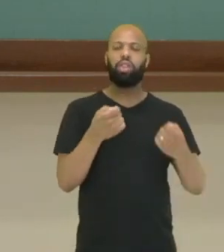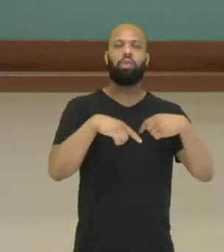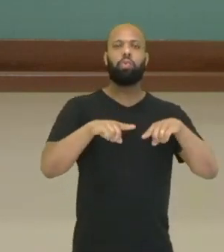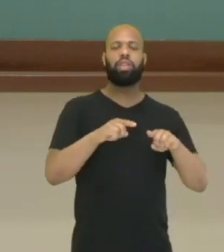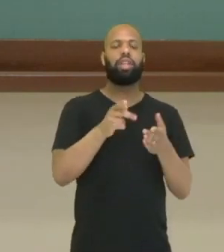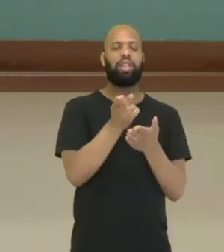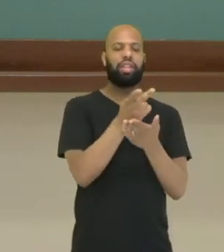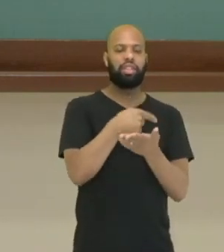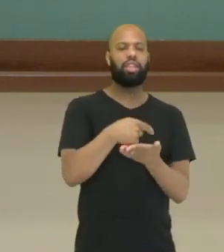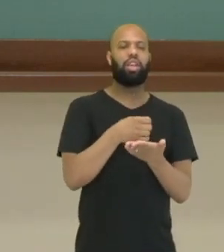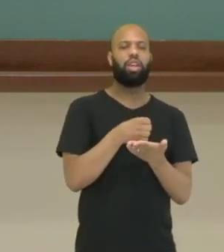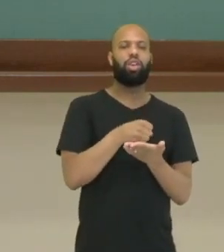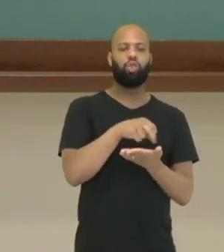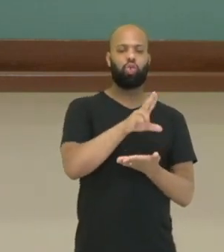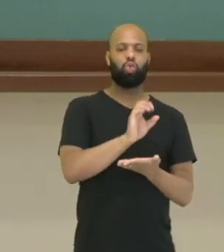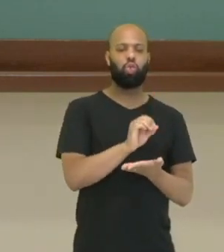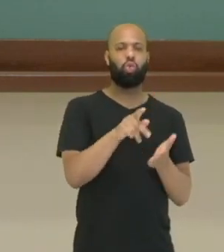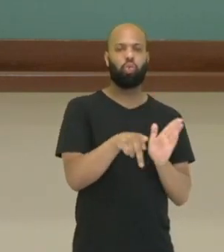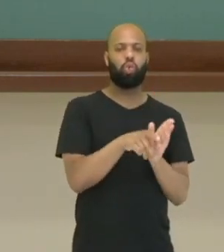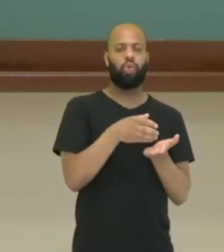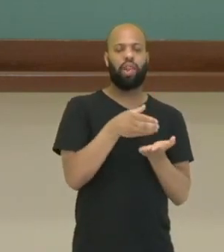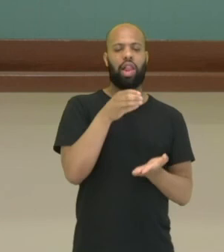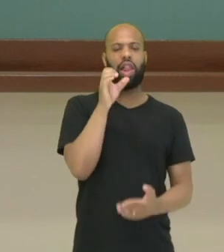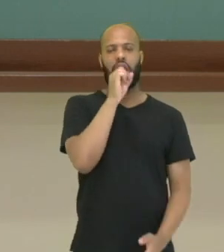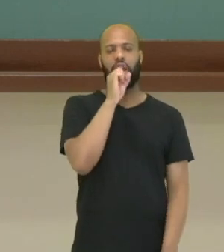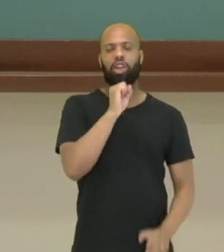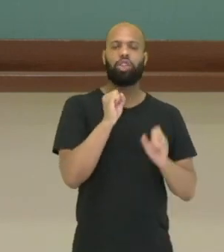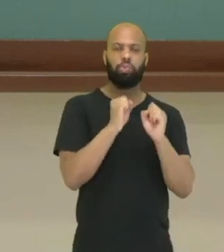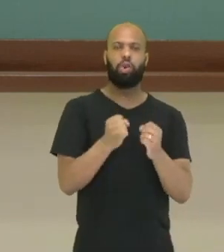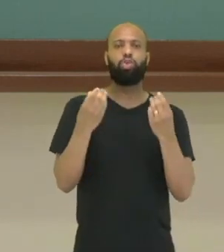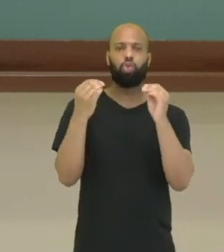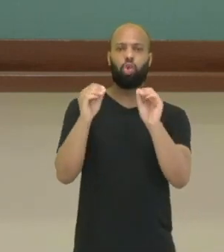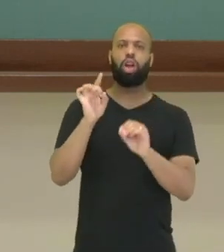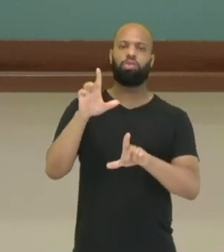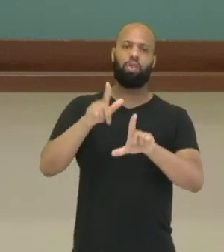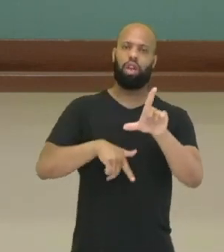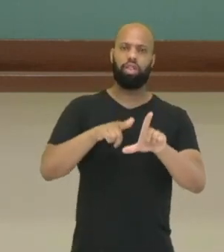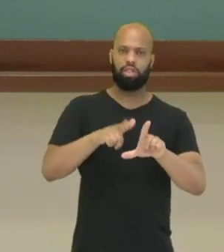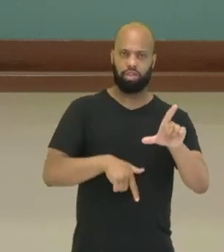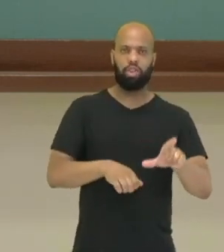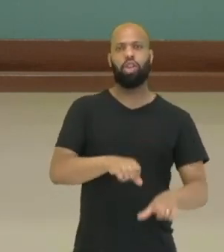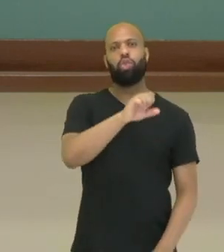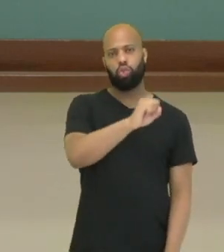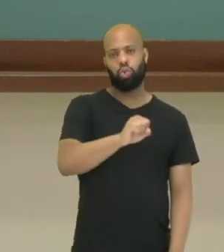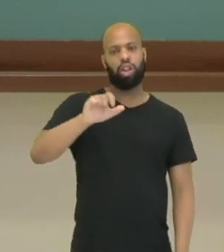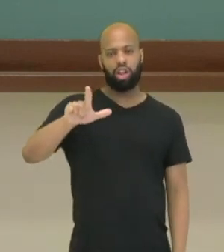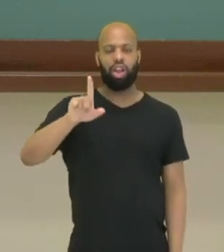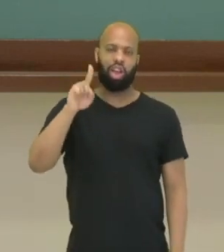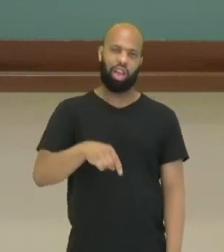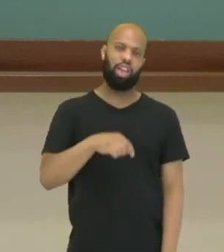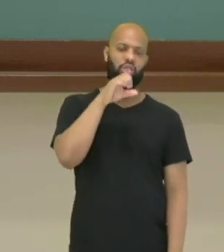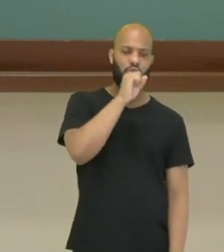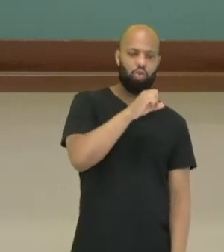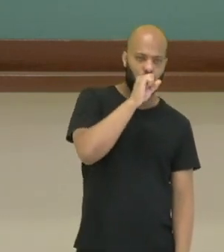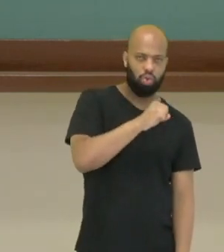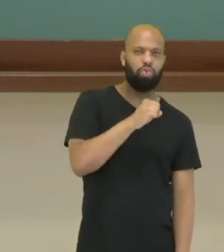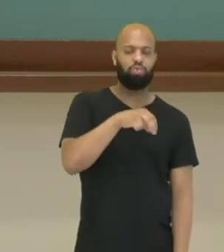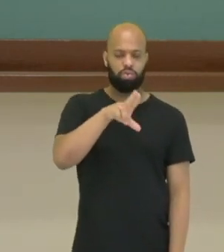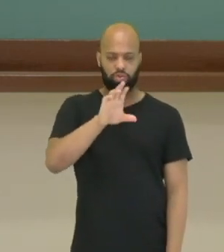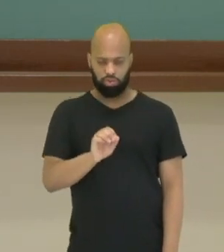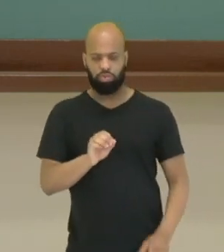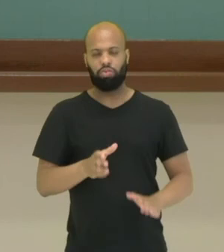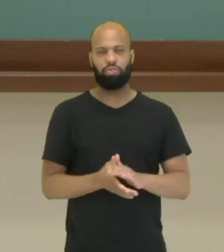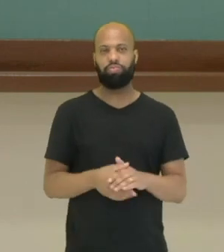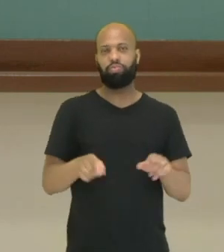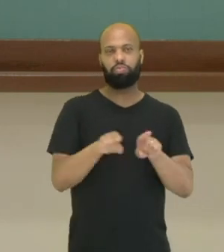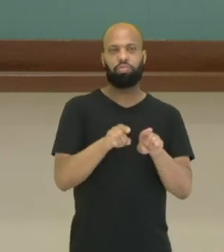lá SL, abreviatura de suco de laranja. Ao invés de desenhar um suco de melancia, escreve lá SM, suco